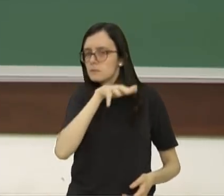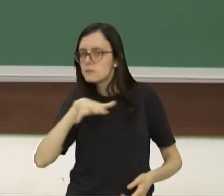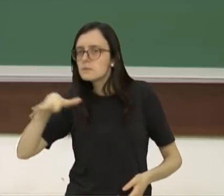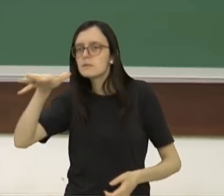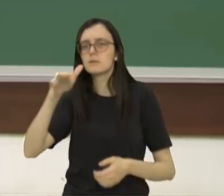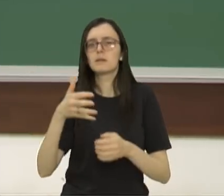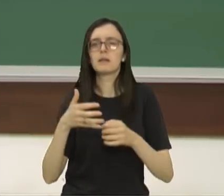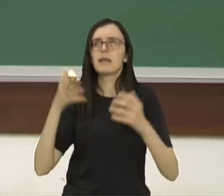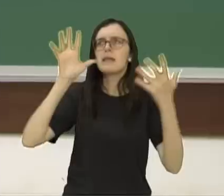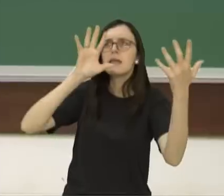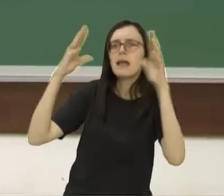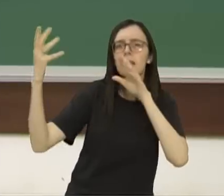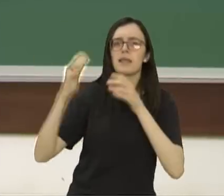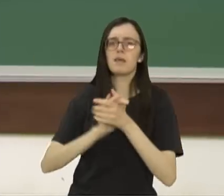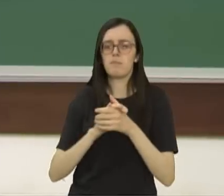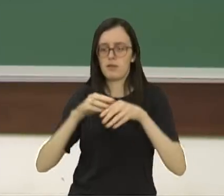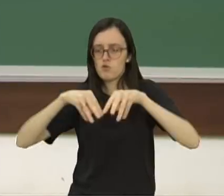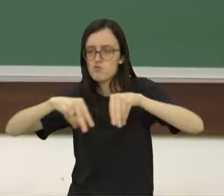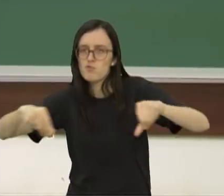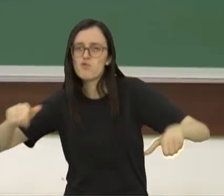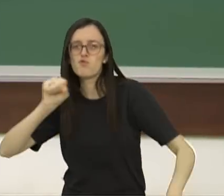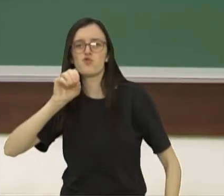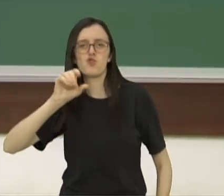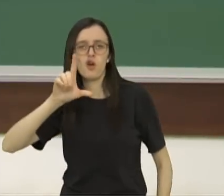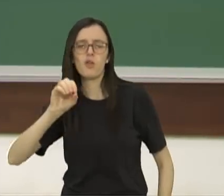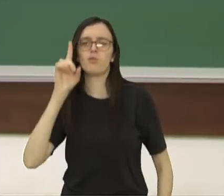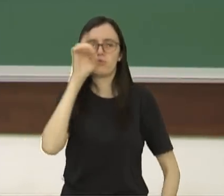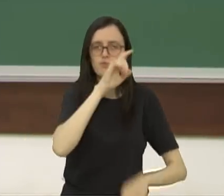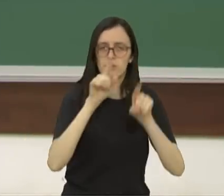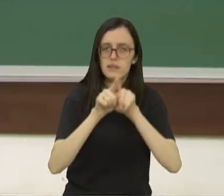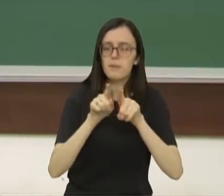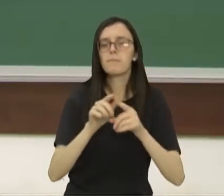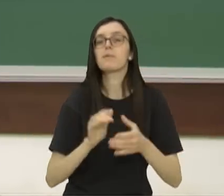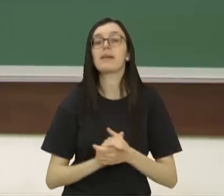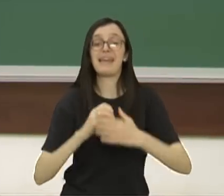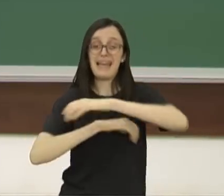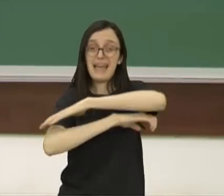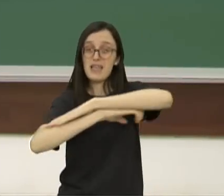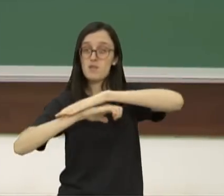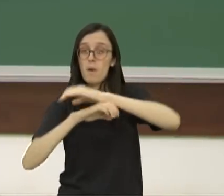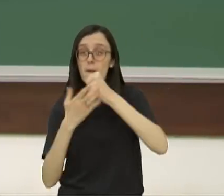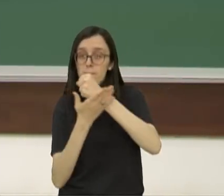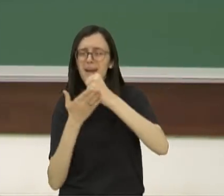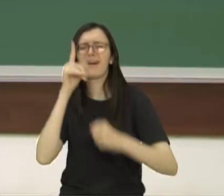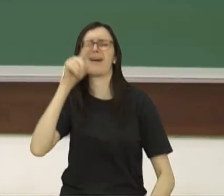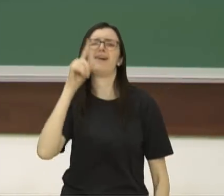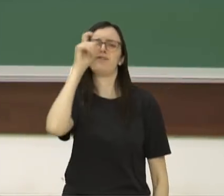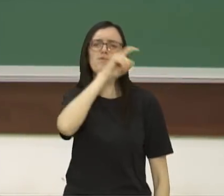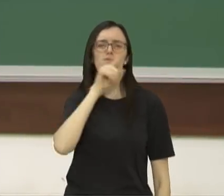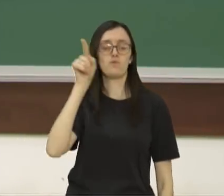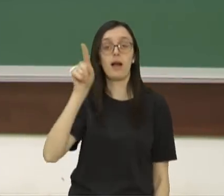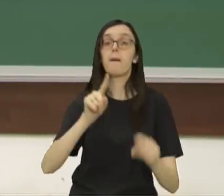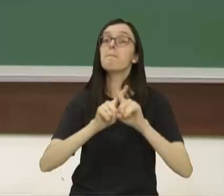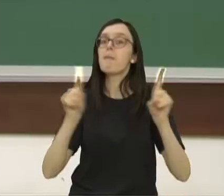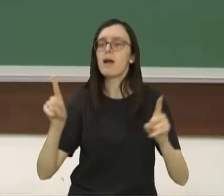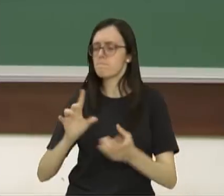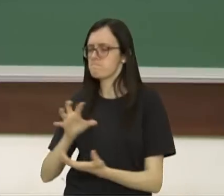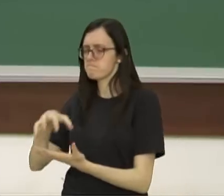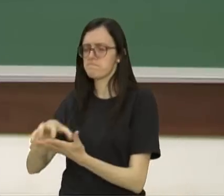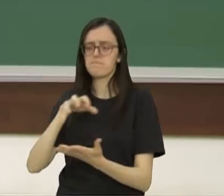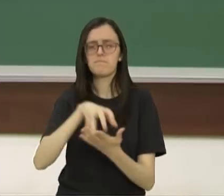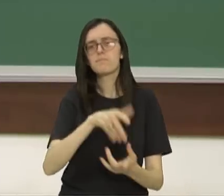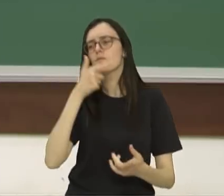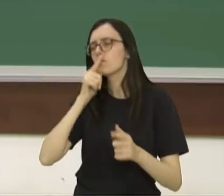de clima, de solo, então toda a infraestrutura era difícil lá, mas essas agências